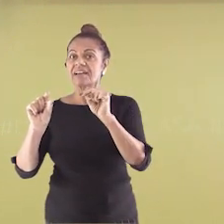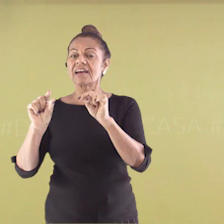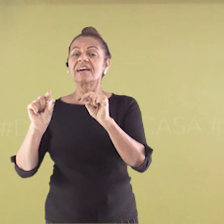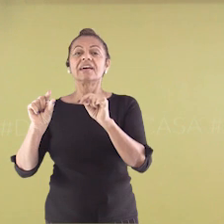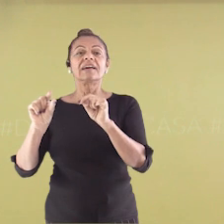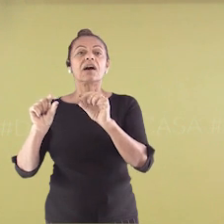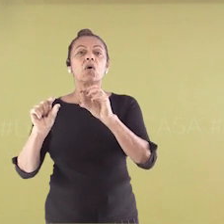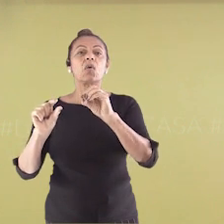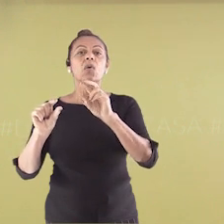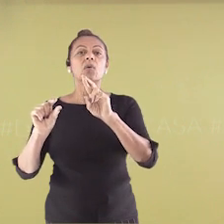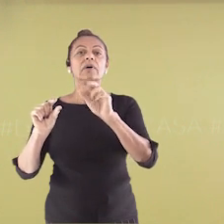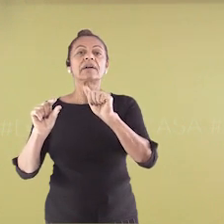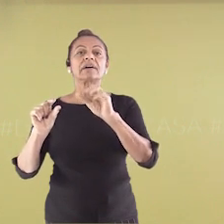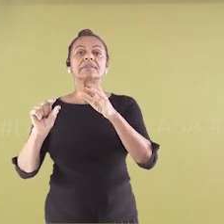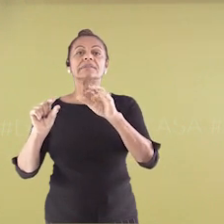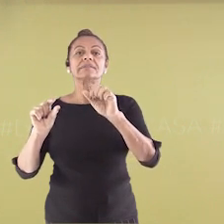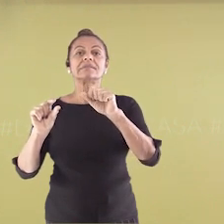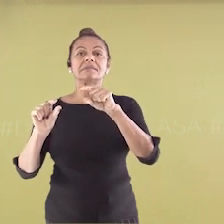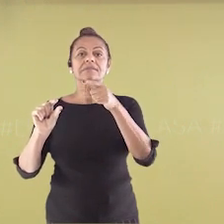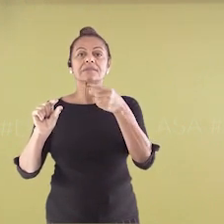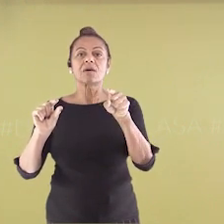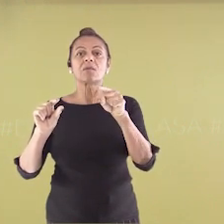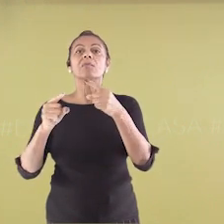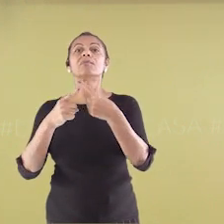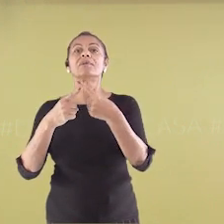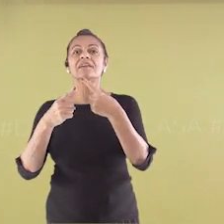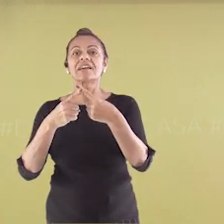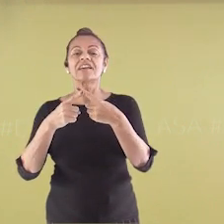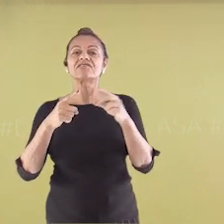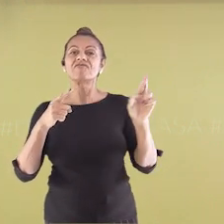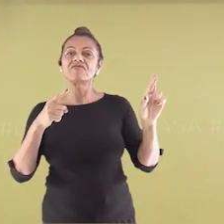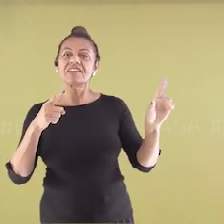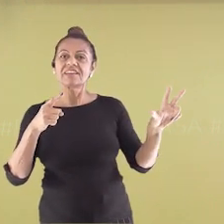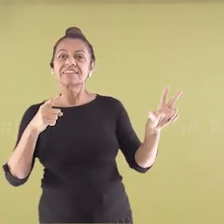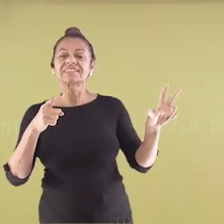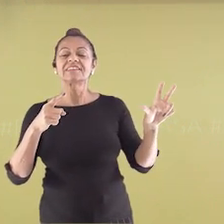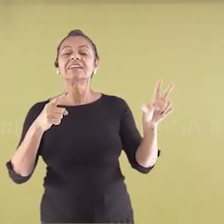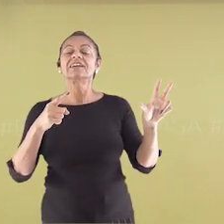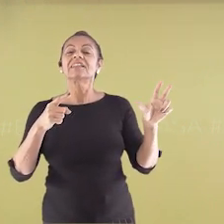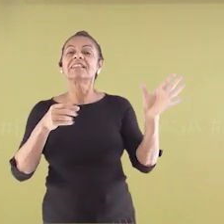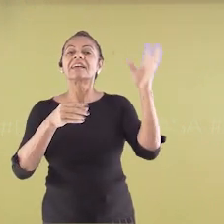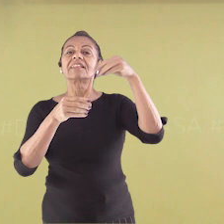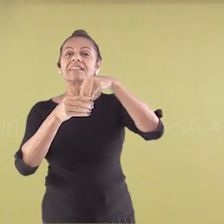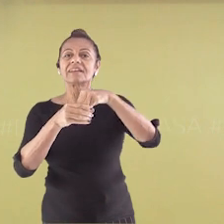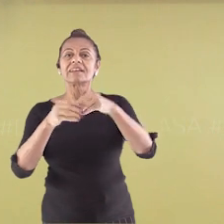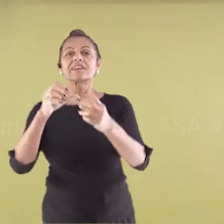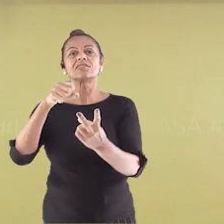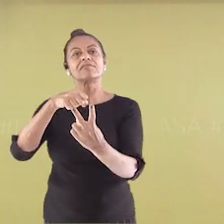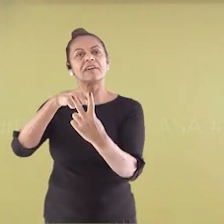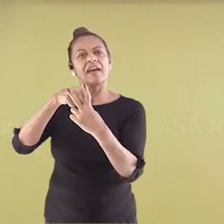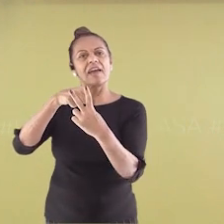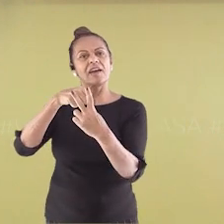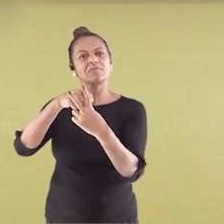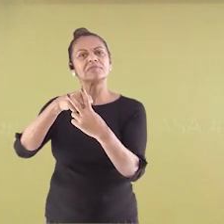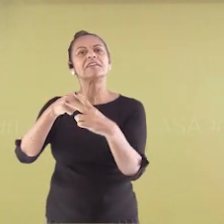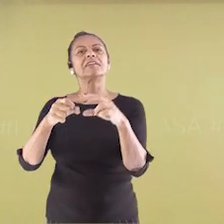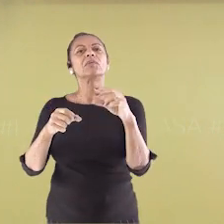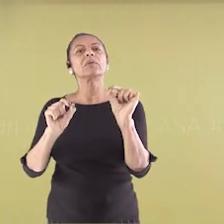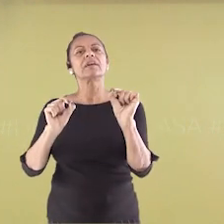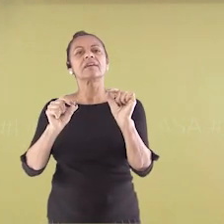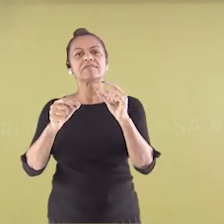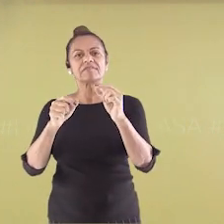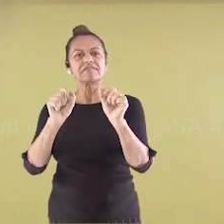o segundo exemplo também é uma frase, mas é definida como uma oração. Ela possui sentido completo e